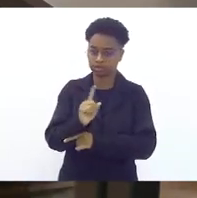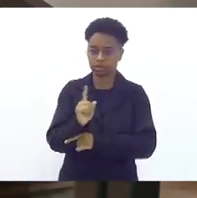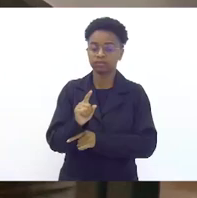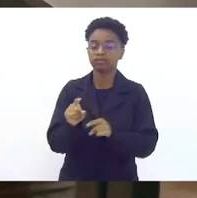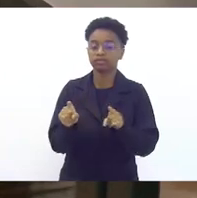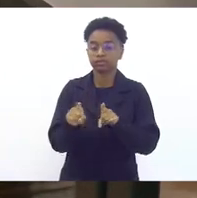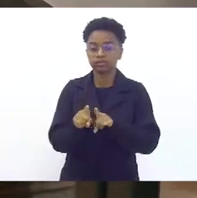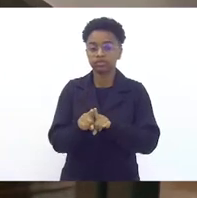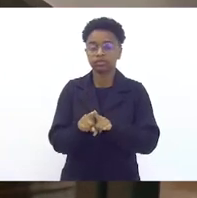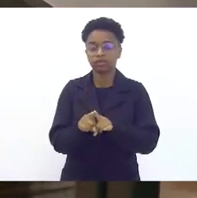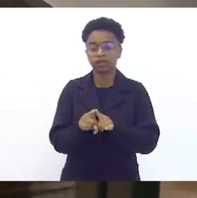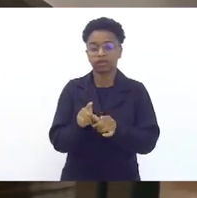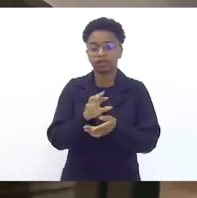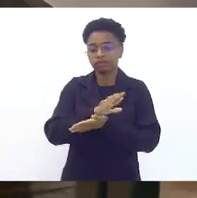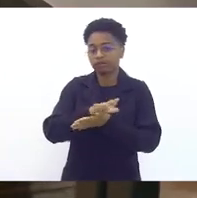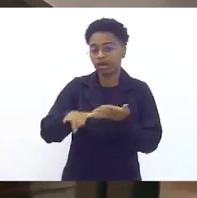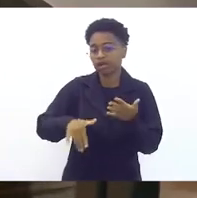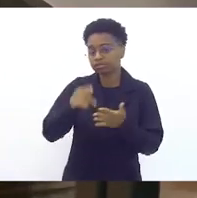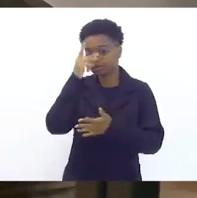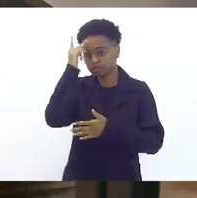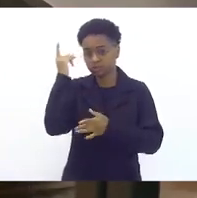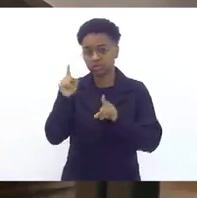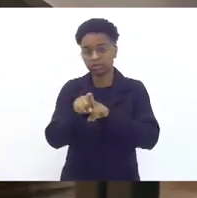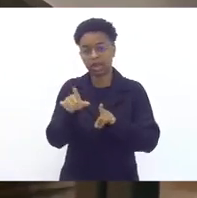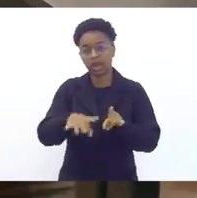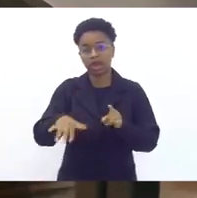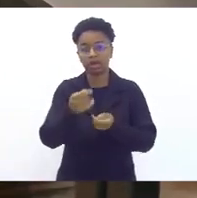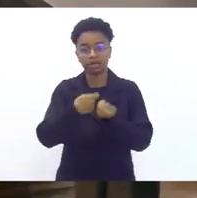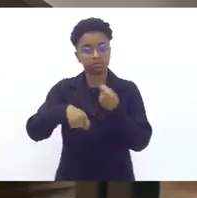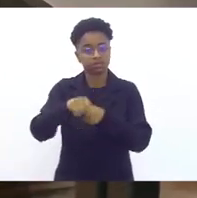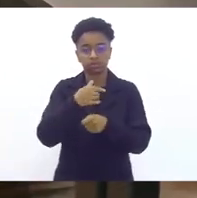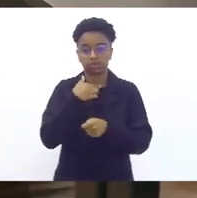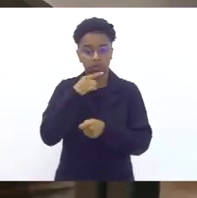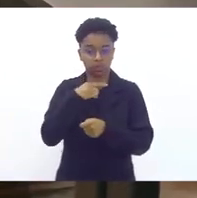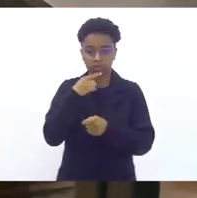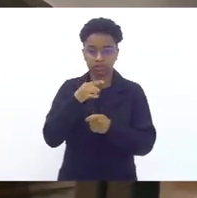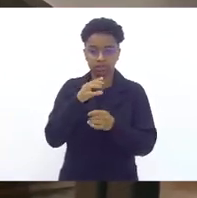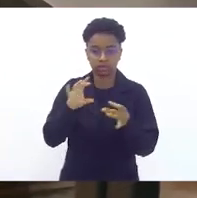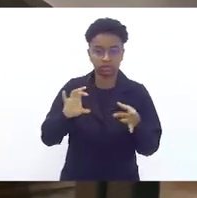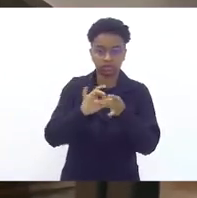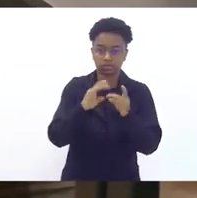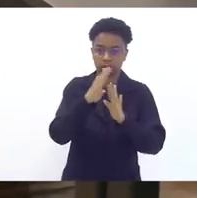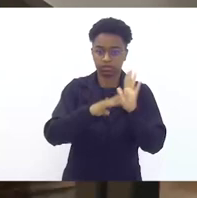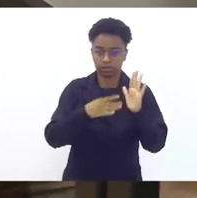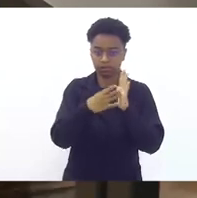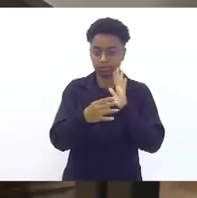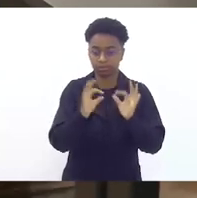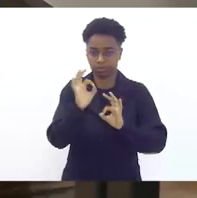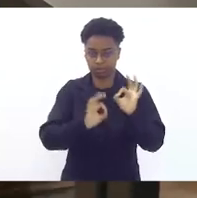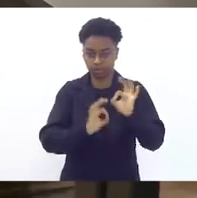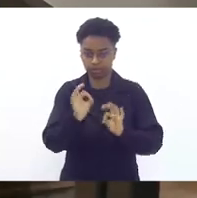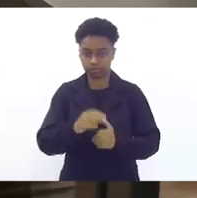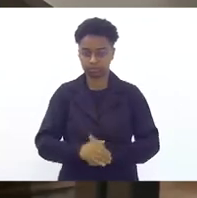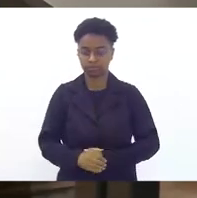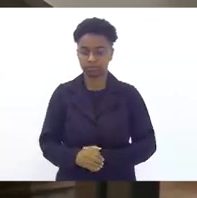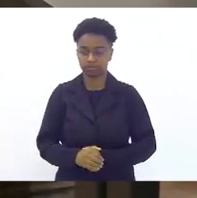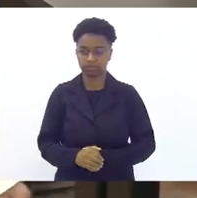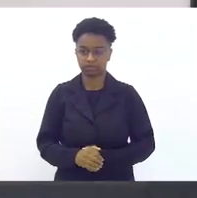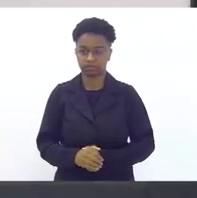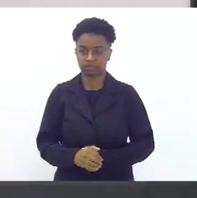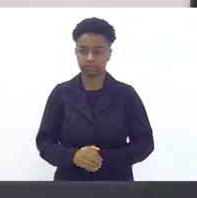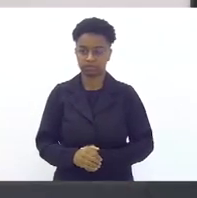pensionistas, e muitos na causa até administrativa, que não entraram no plano. Tá bom? Bom. Então, vamos